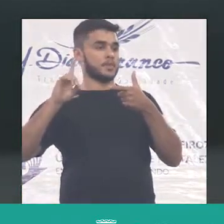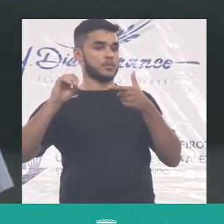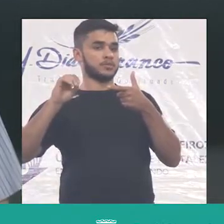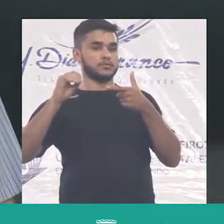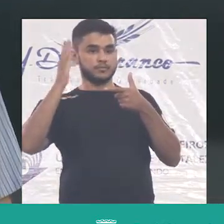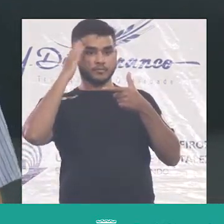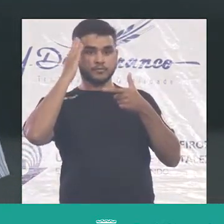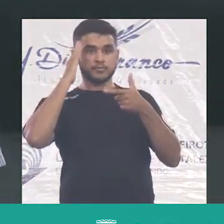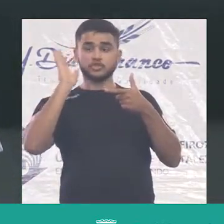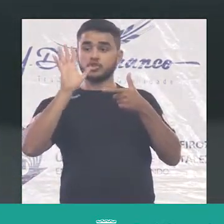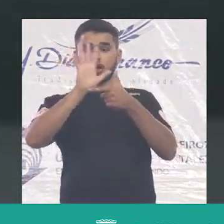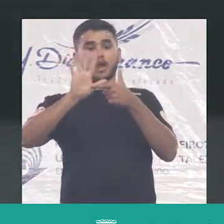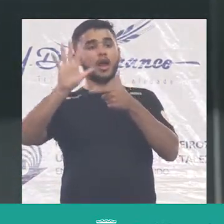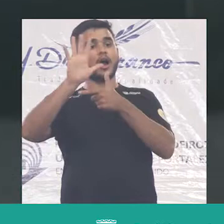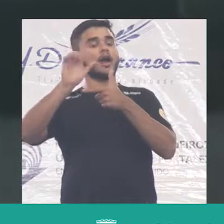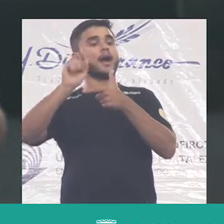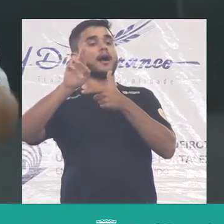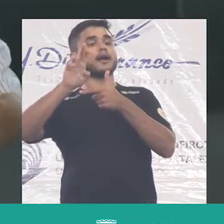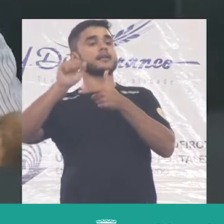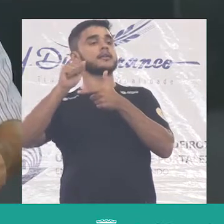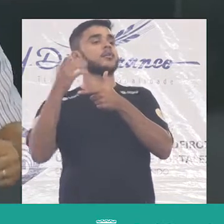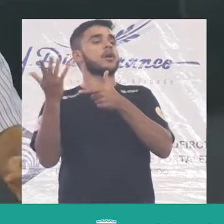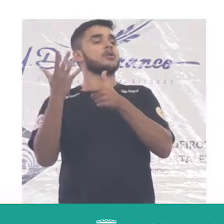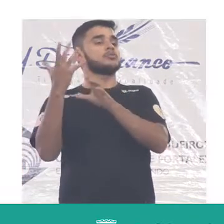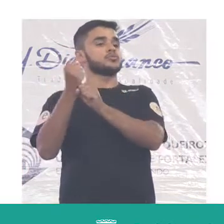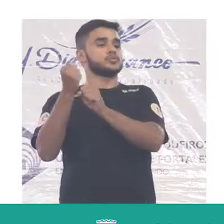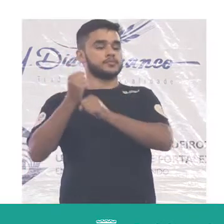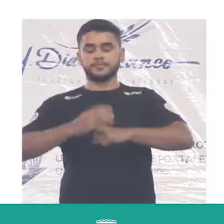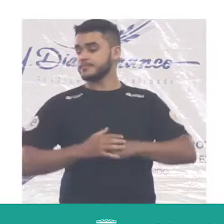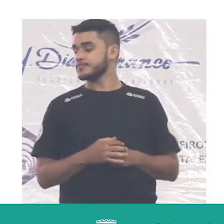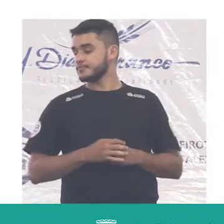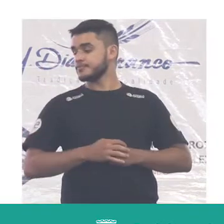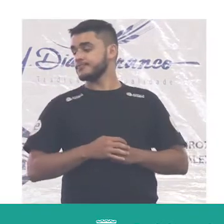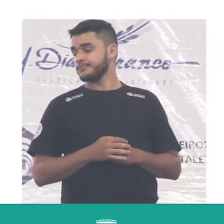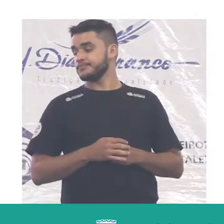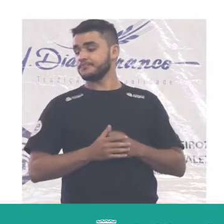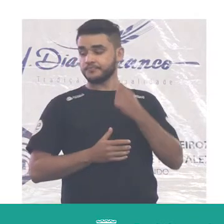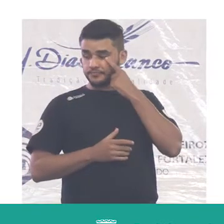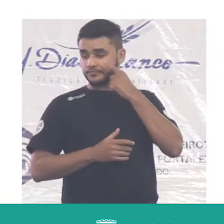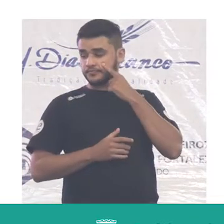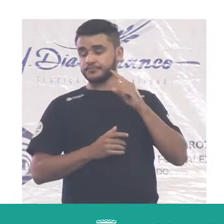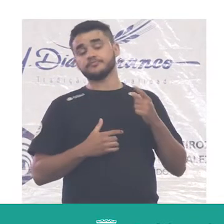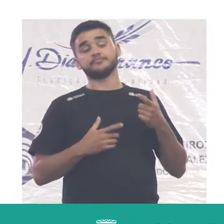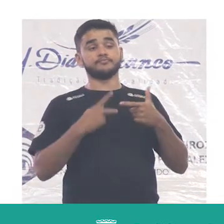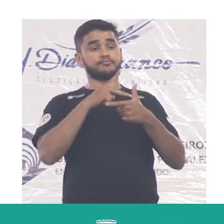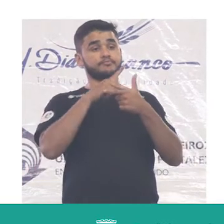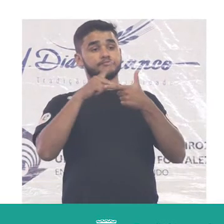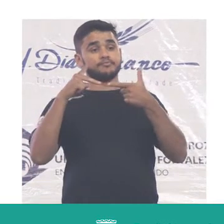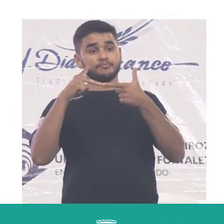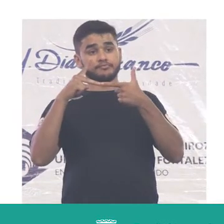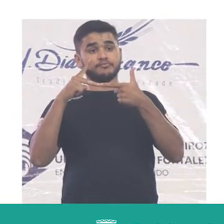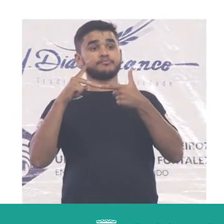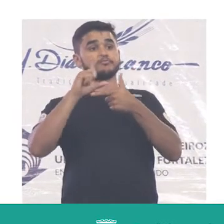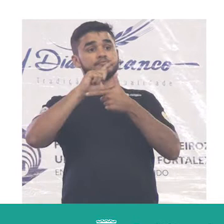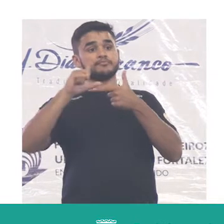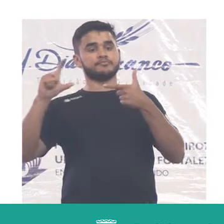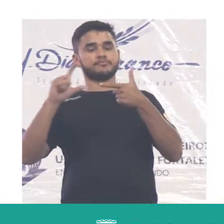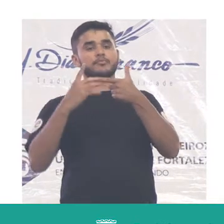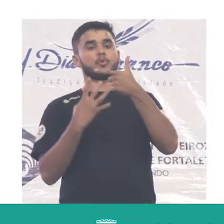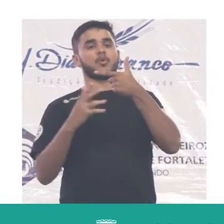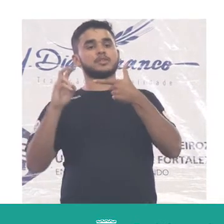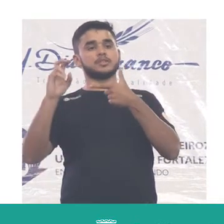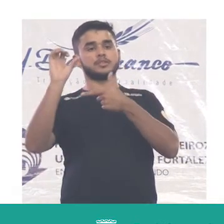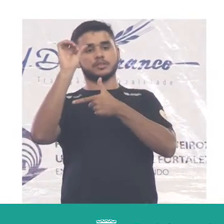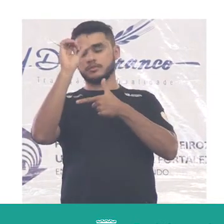outra embalagem. A outra embalagem é 4, 5 e 6. E eu já expliquei que é só você contar A vezes B,